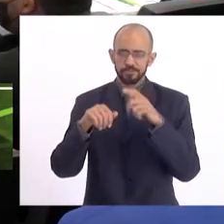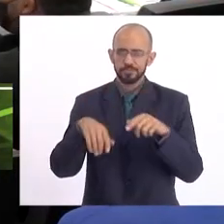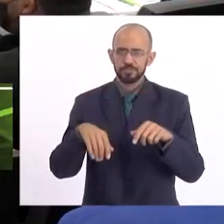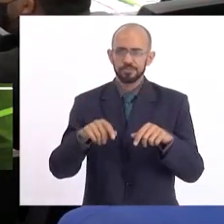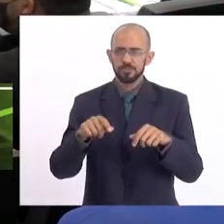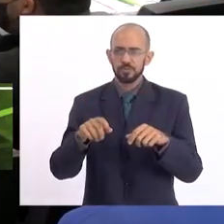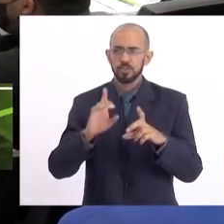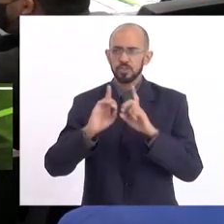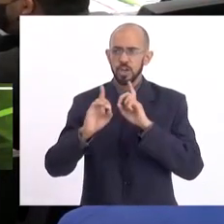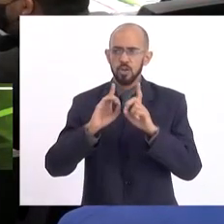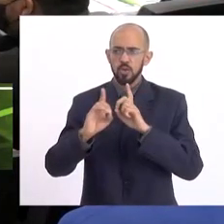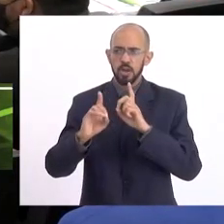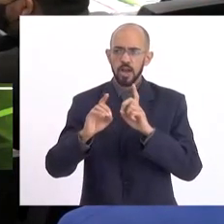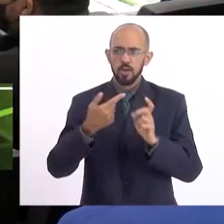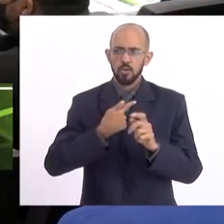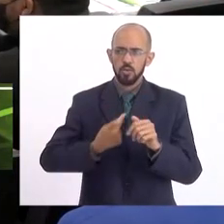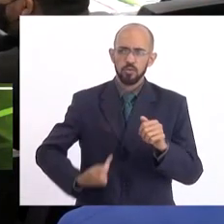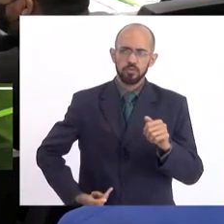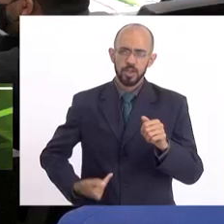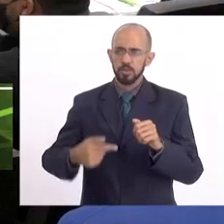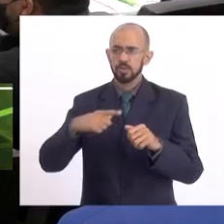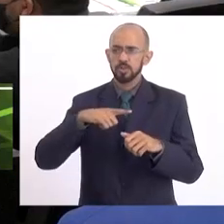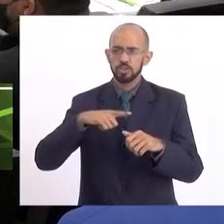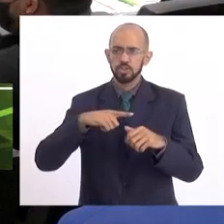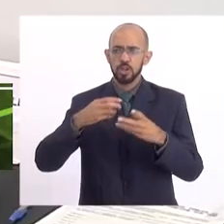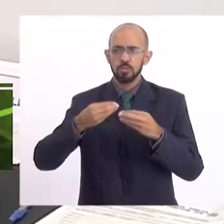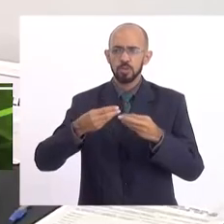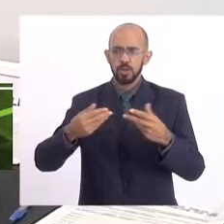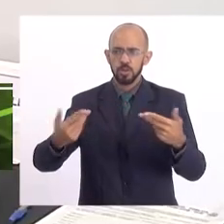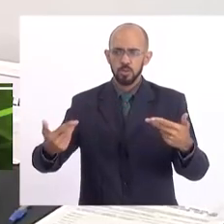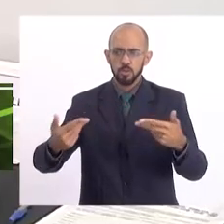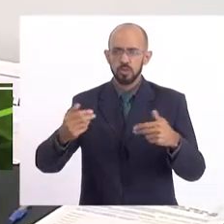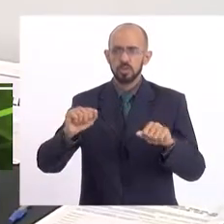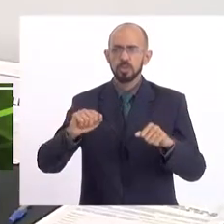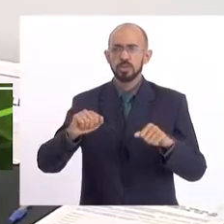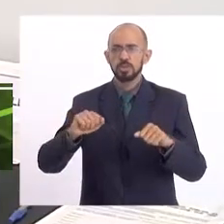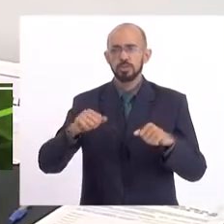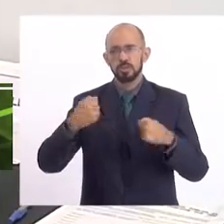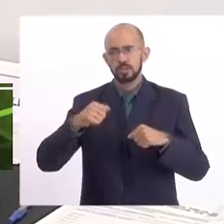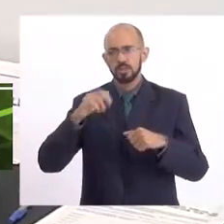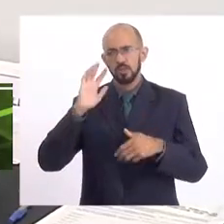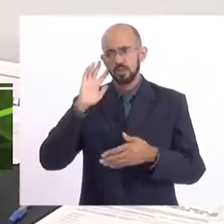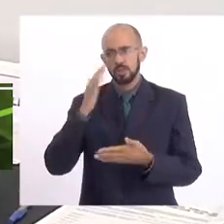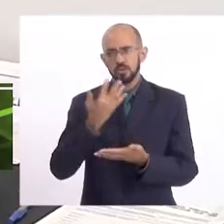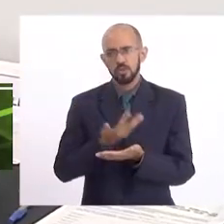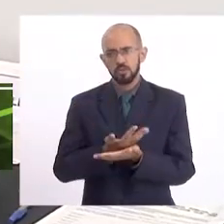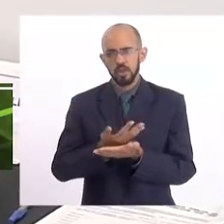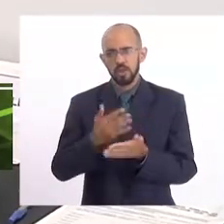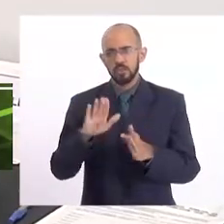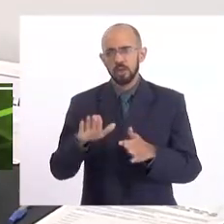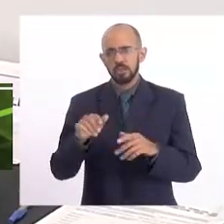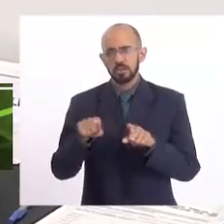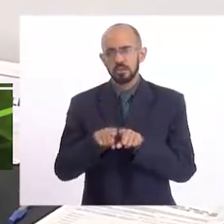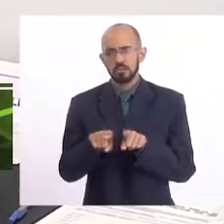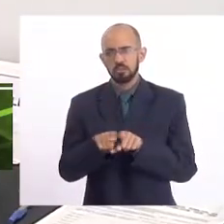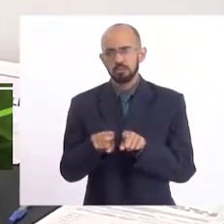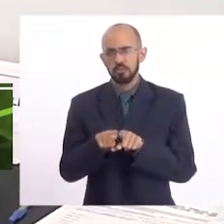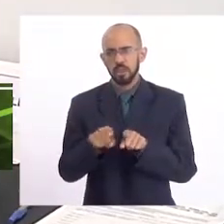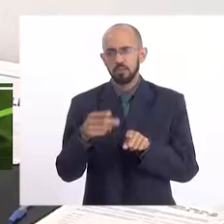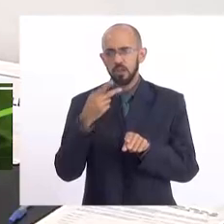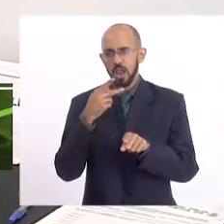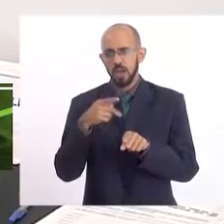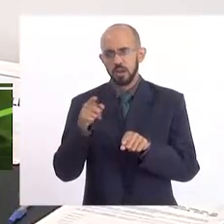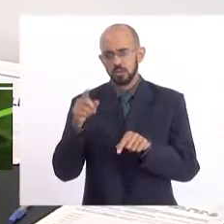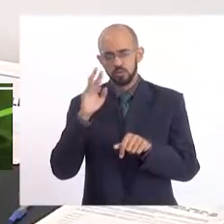dialogar com o governo, porque tinha muita coisa represada, precisava ser resolvida, mas também deixar o registro que o senhor tem feito aqui, um